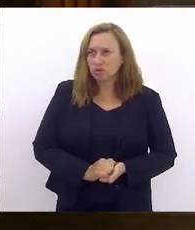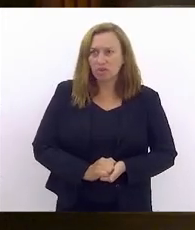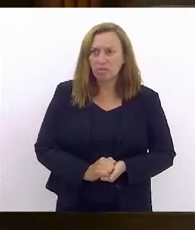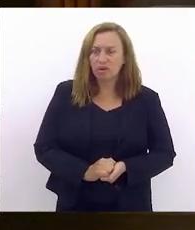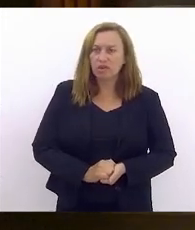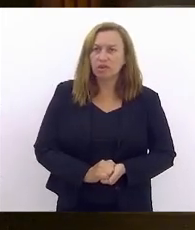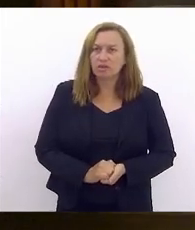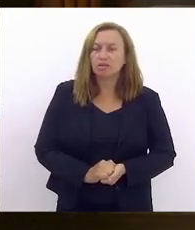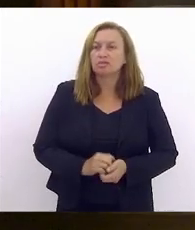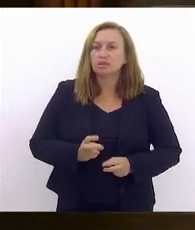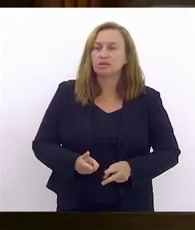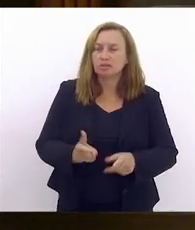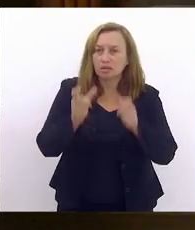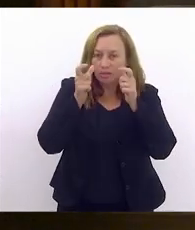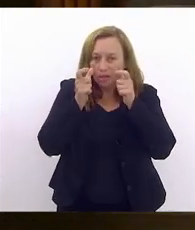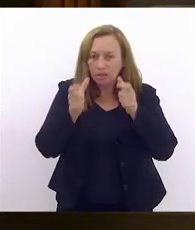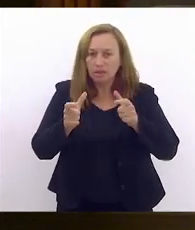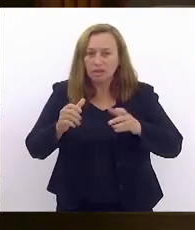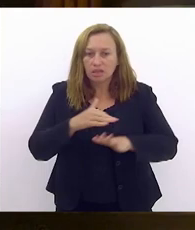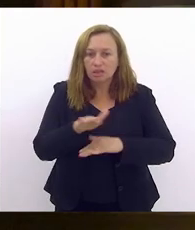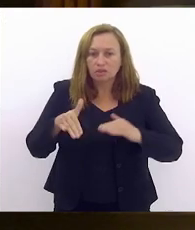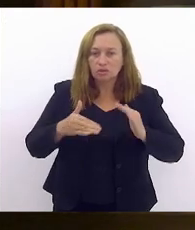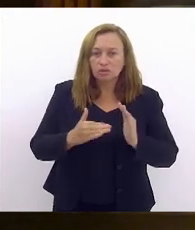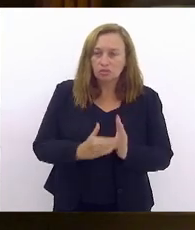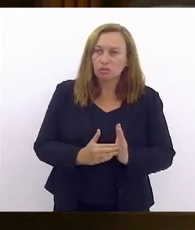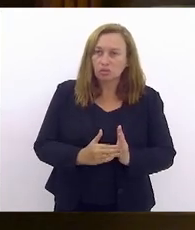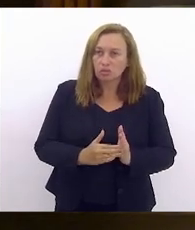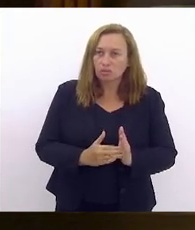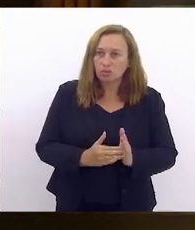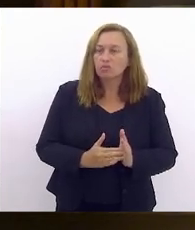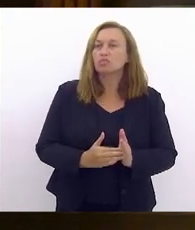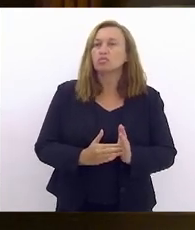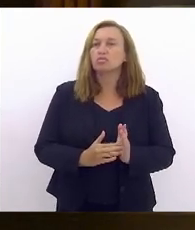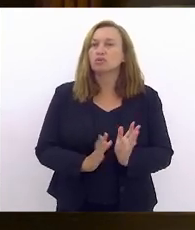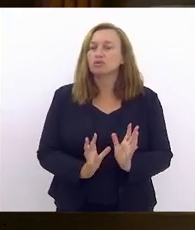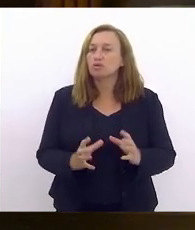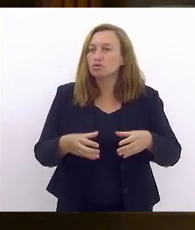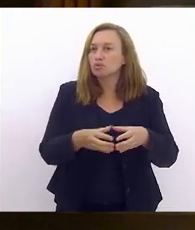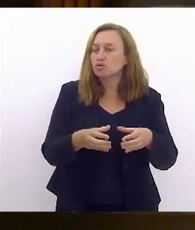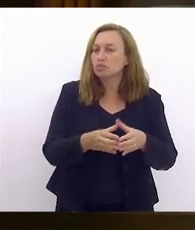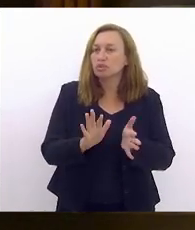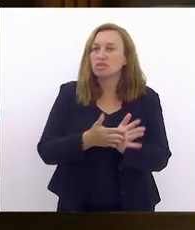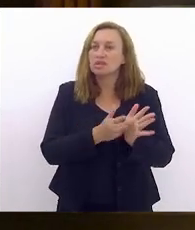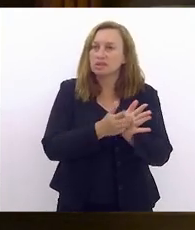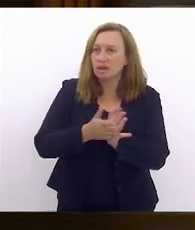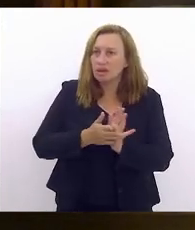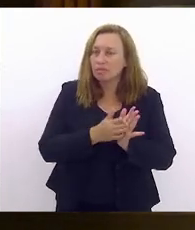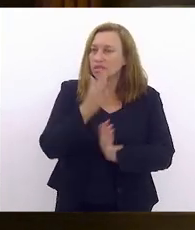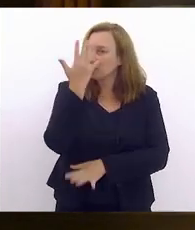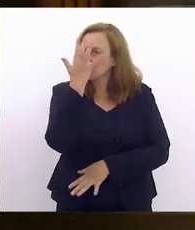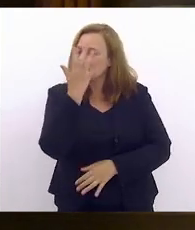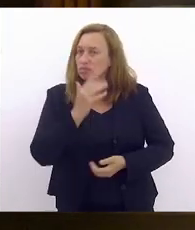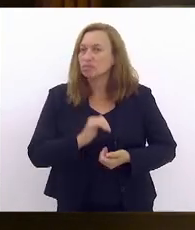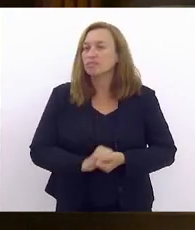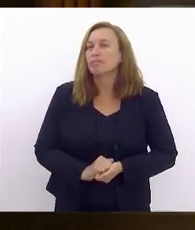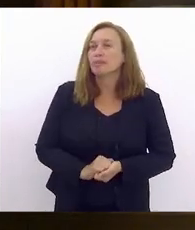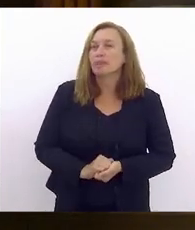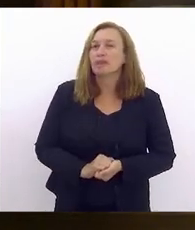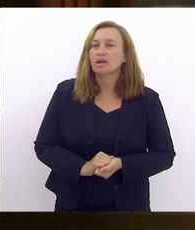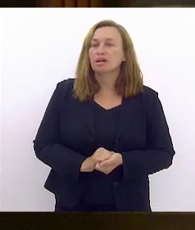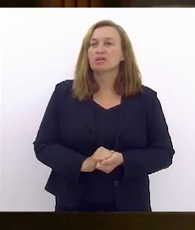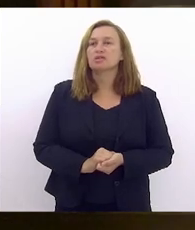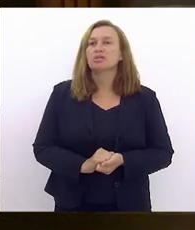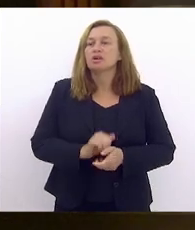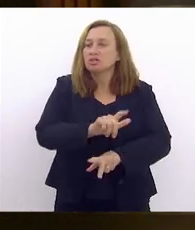está sempre atento a todos os sambistas, a todas as escolas, e com a questão da